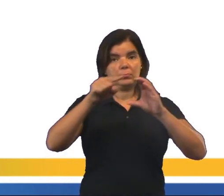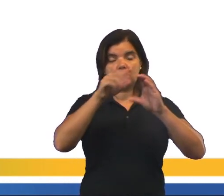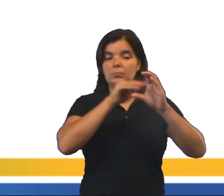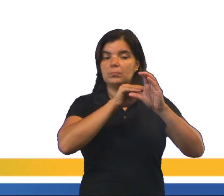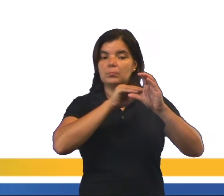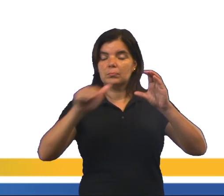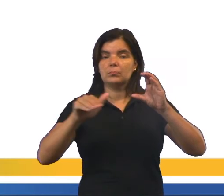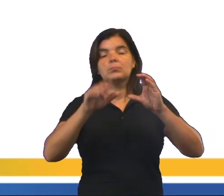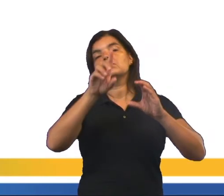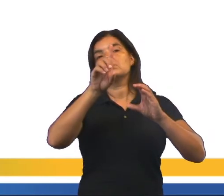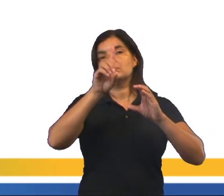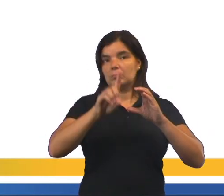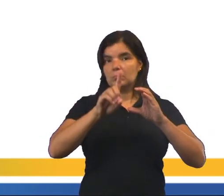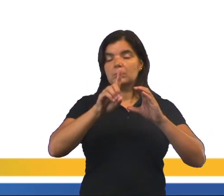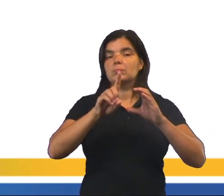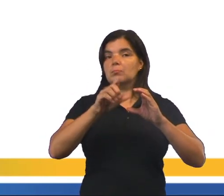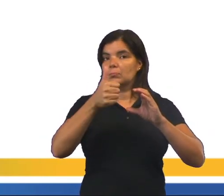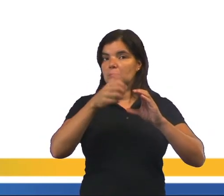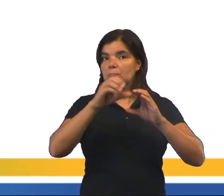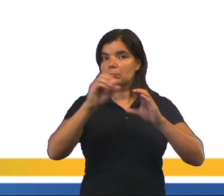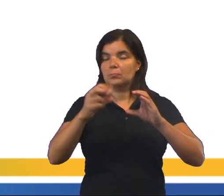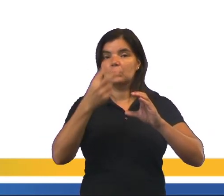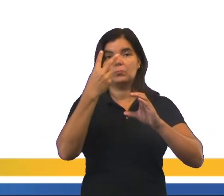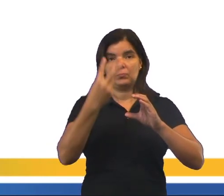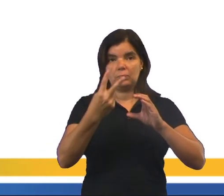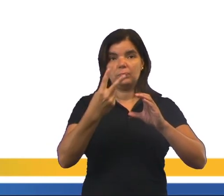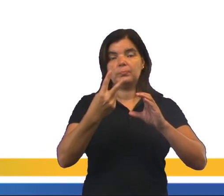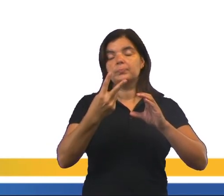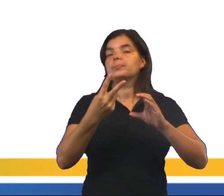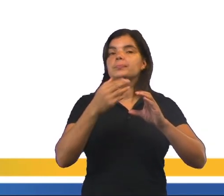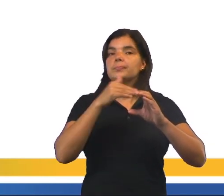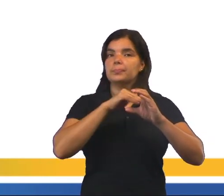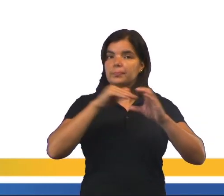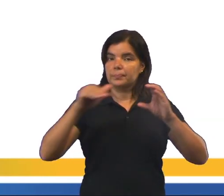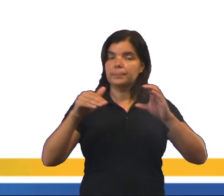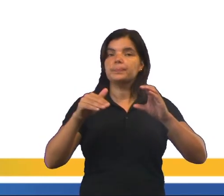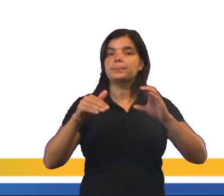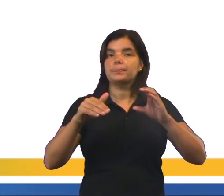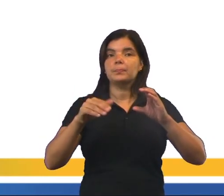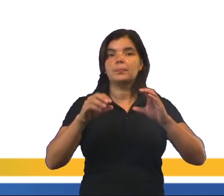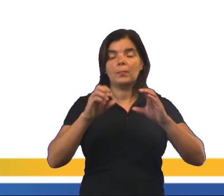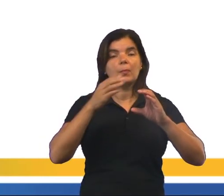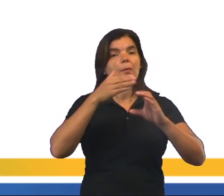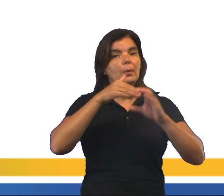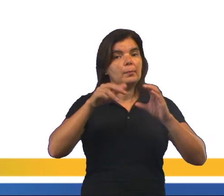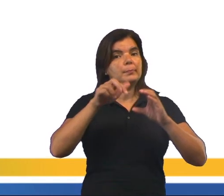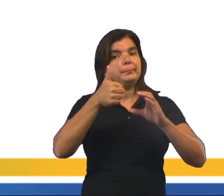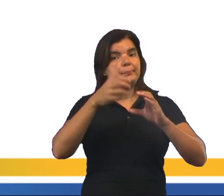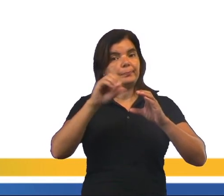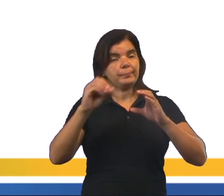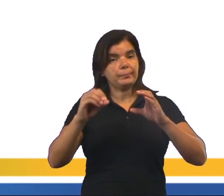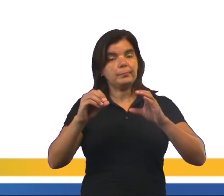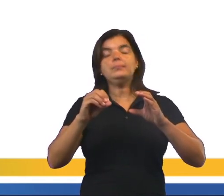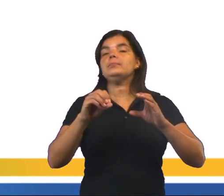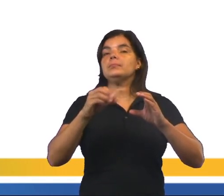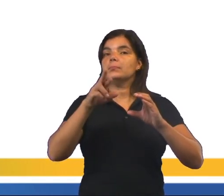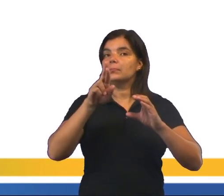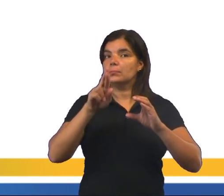centro. Ou seja, compreende 2 raios, não é isso? Então a metade só pode ser o raio. Metade de 100 vai ser o nosso